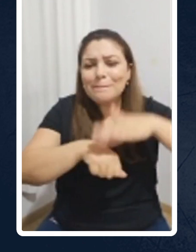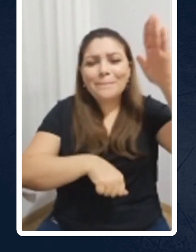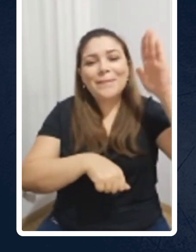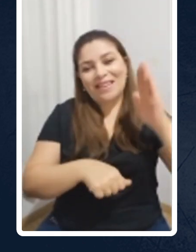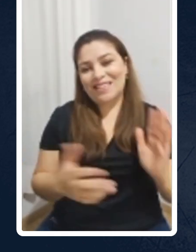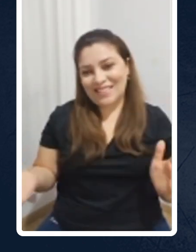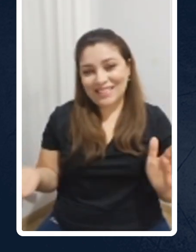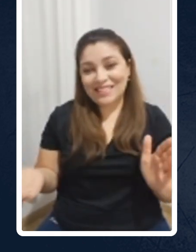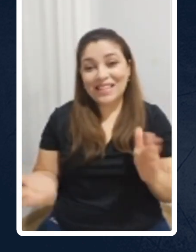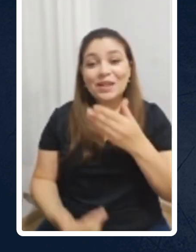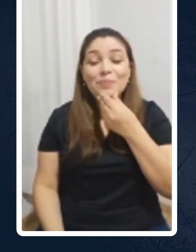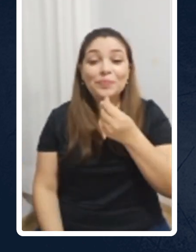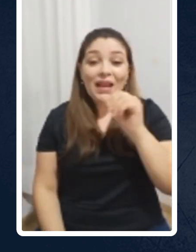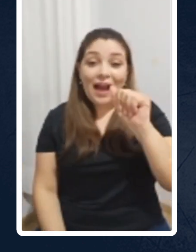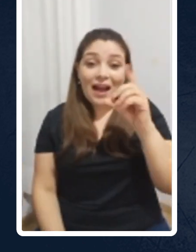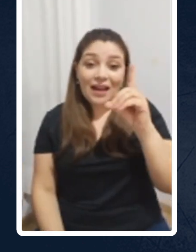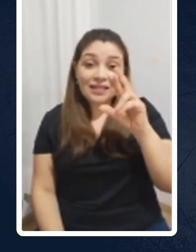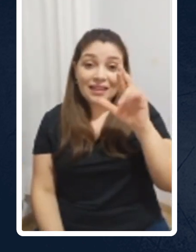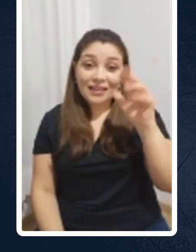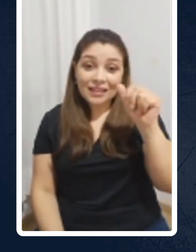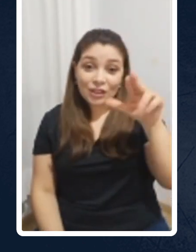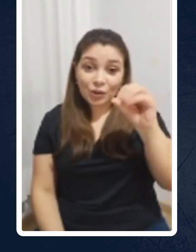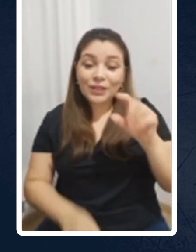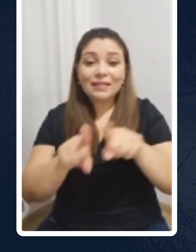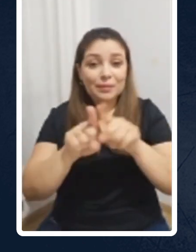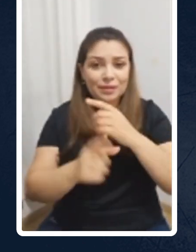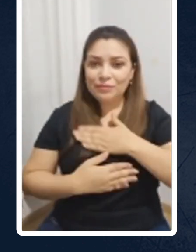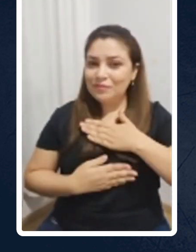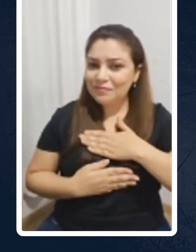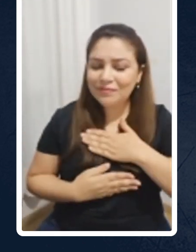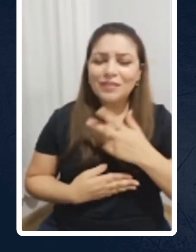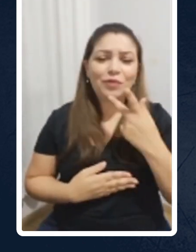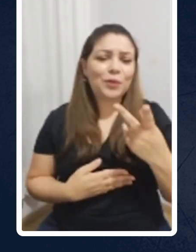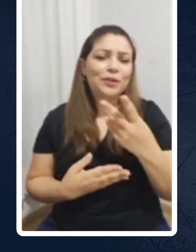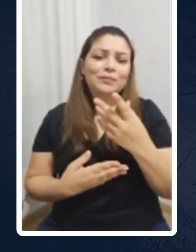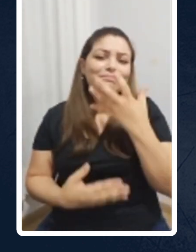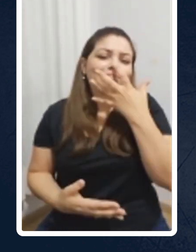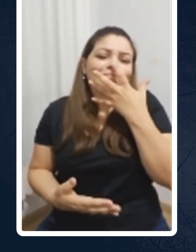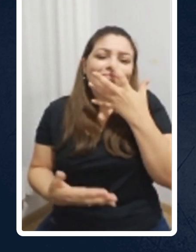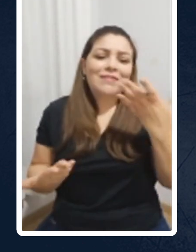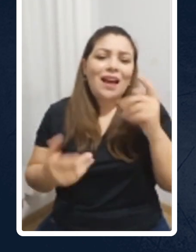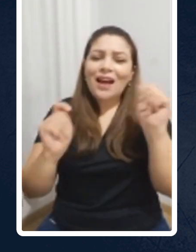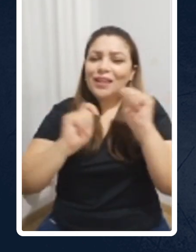gostou muito. Professora, que inspiração. Adorei conhecer a